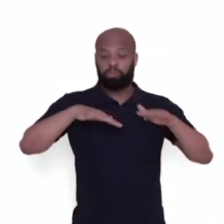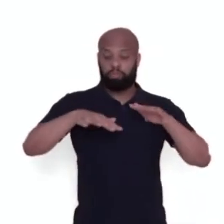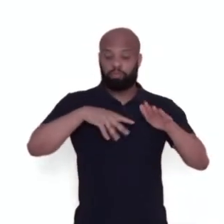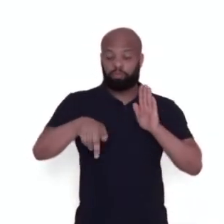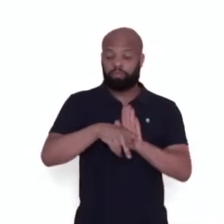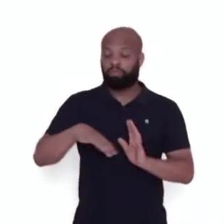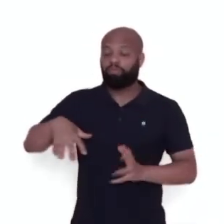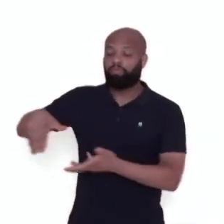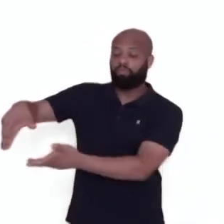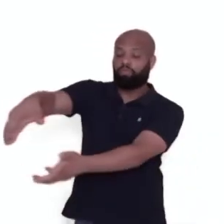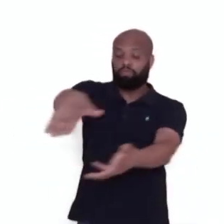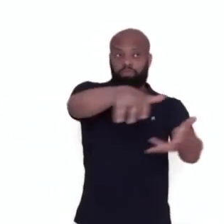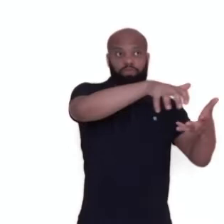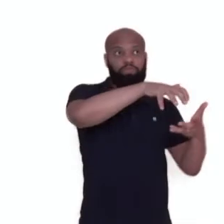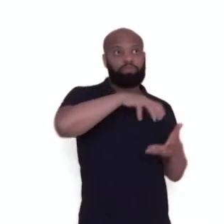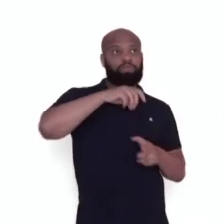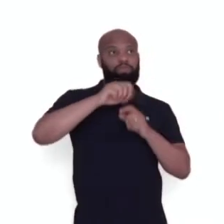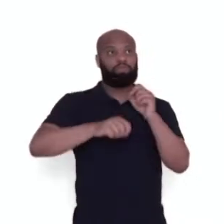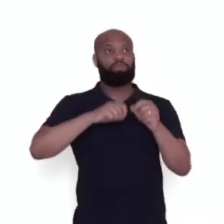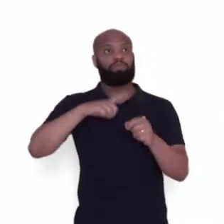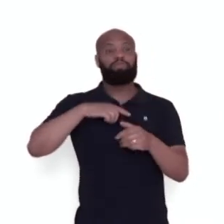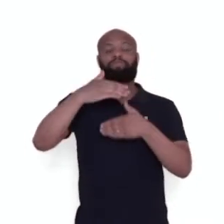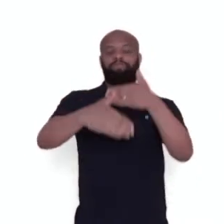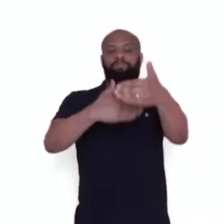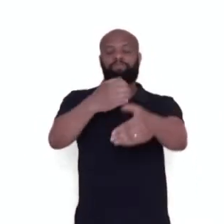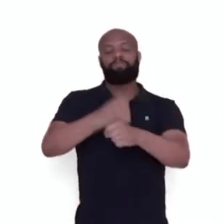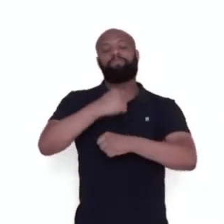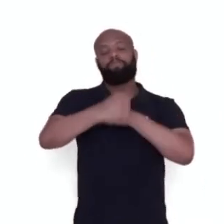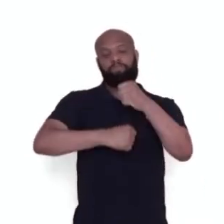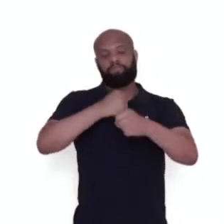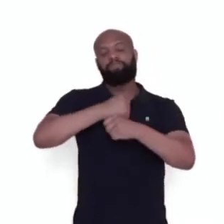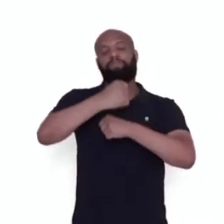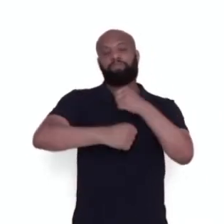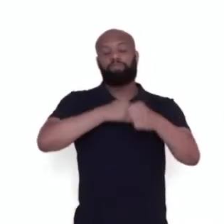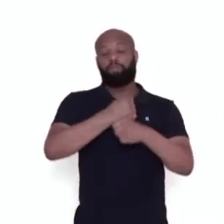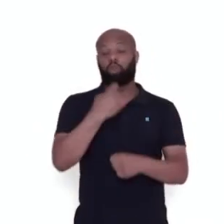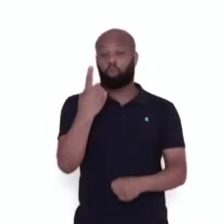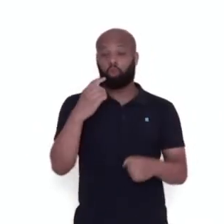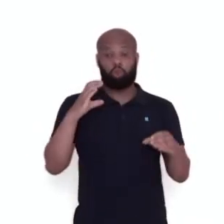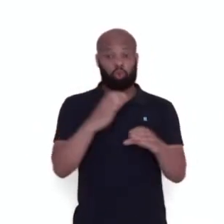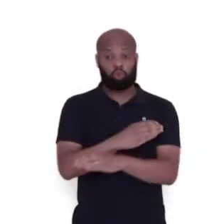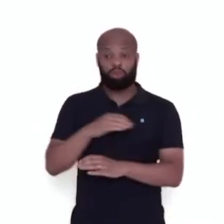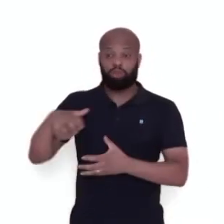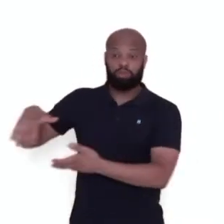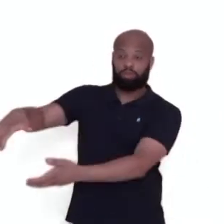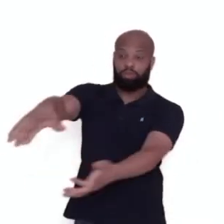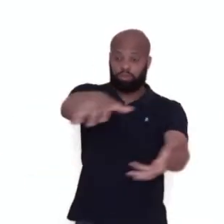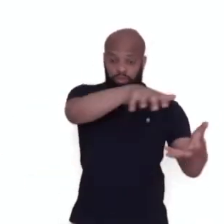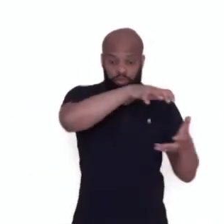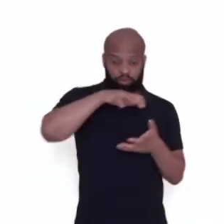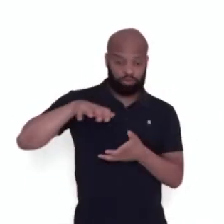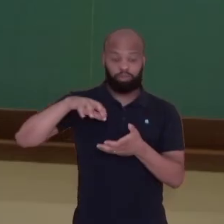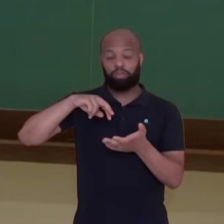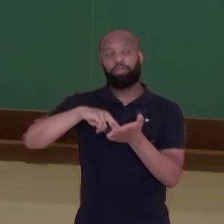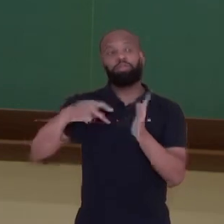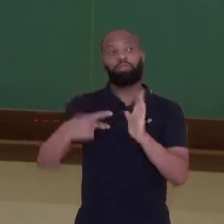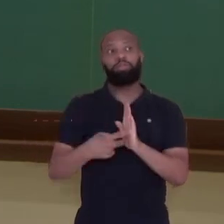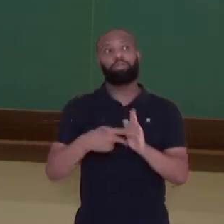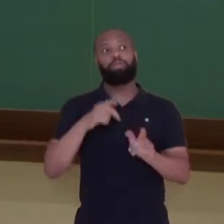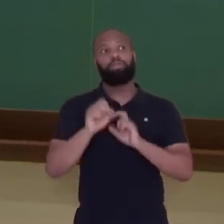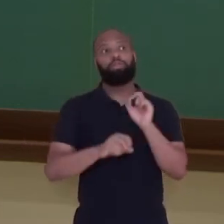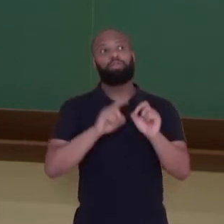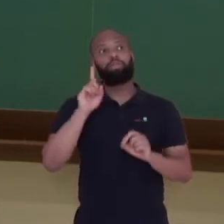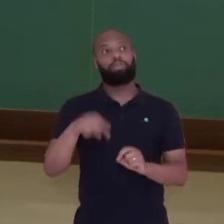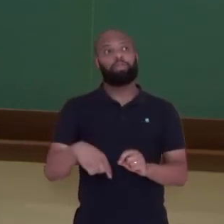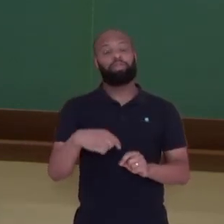translação é a sucessão dos anos. Uma volta completa da Terra em torno do Sol, então, corresponde ao que nós